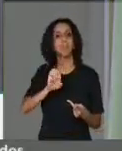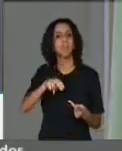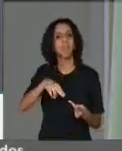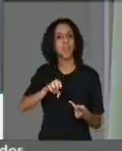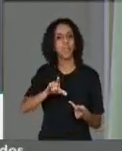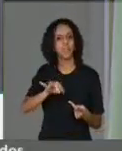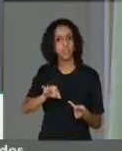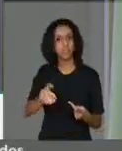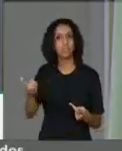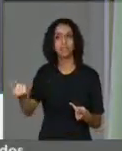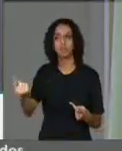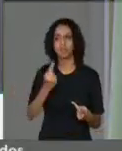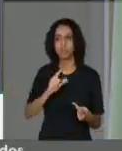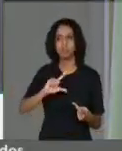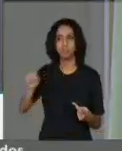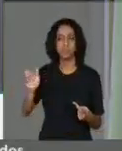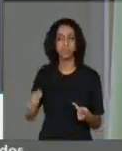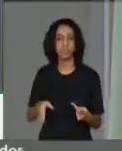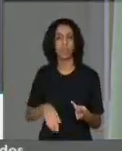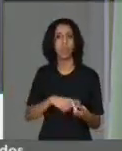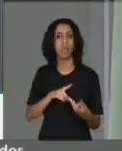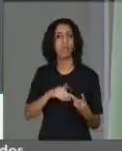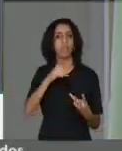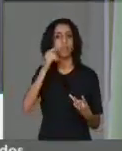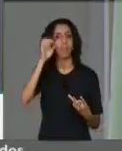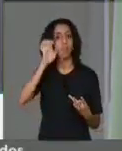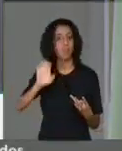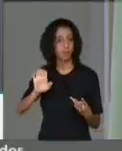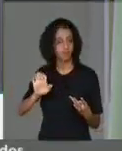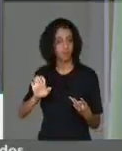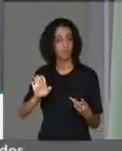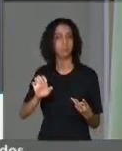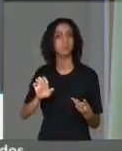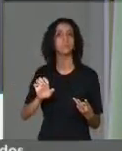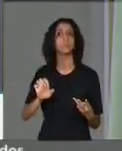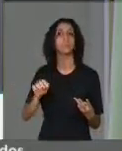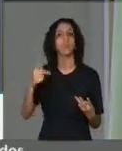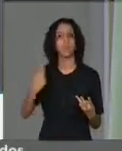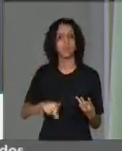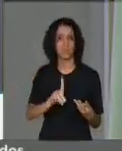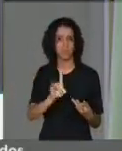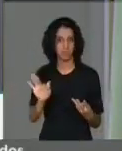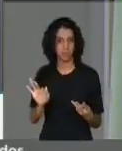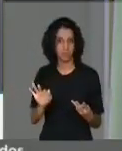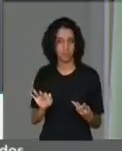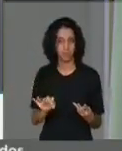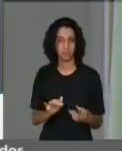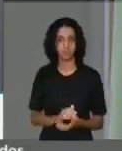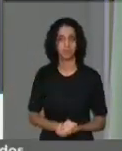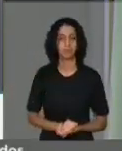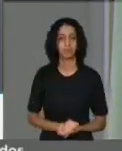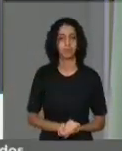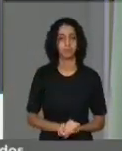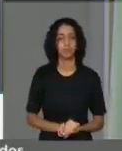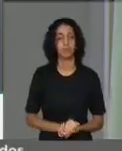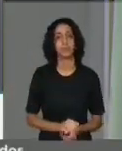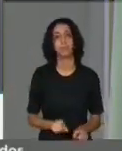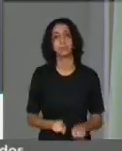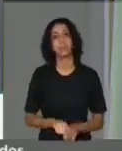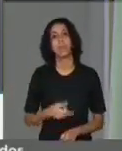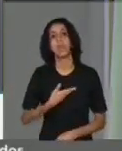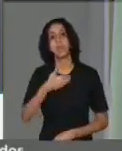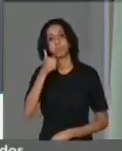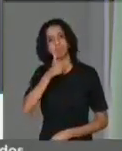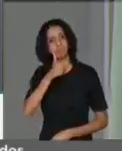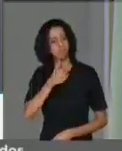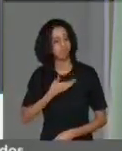já passaram por esse plenário, e da deputada Érica Cocai, aqui do Distrito Federal. Cumprimento também a minha